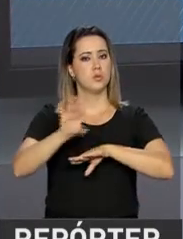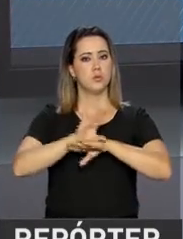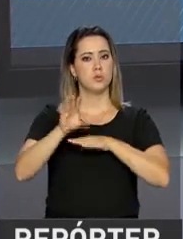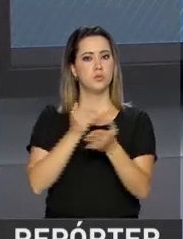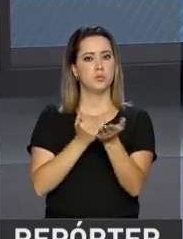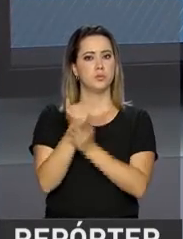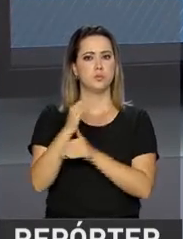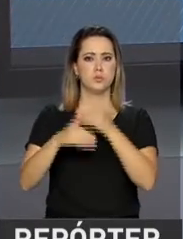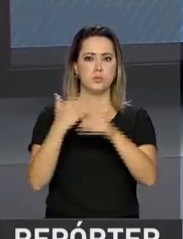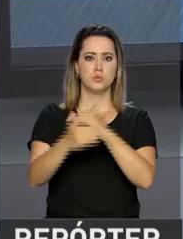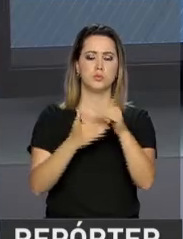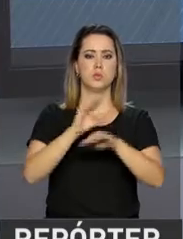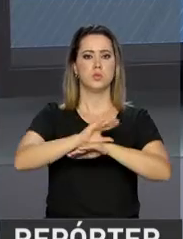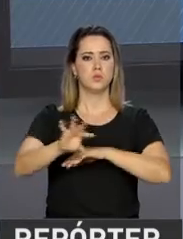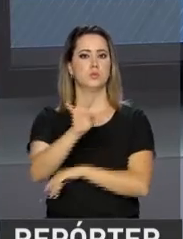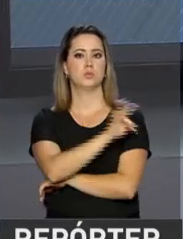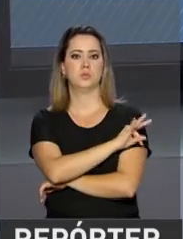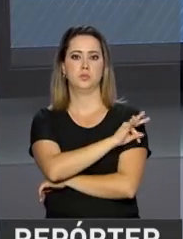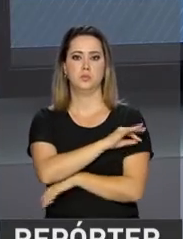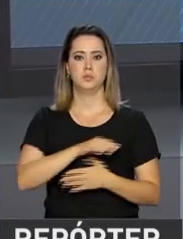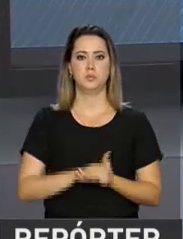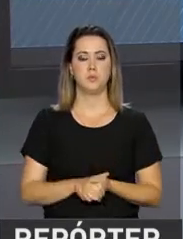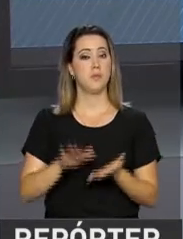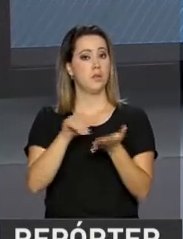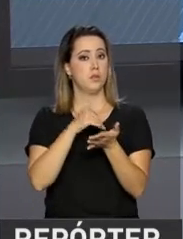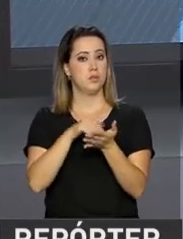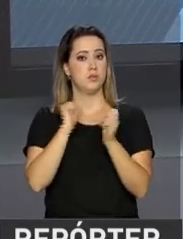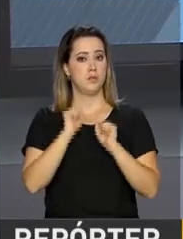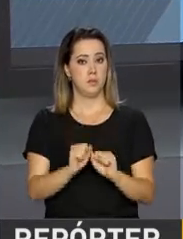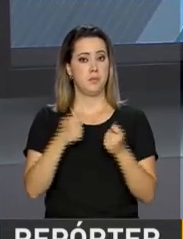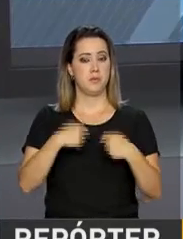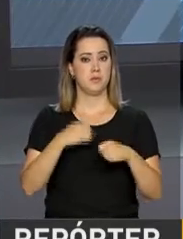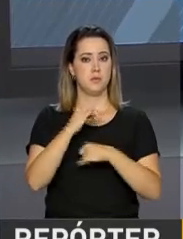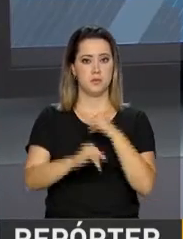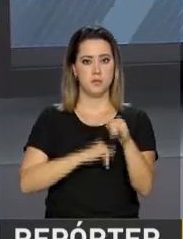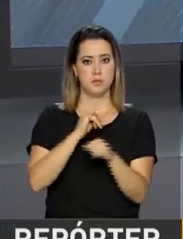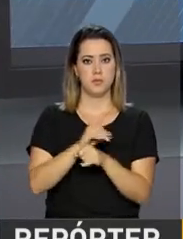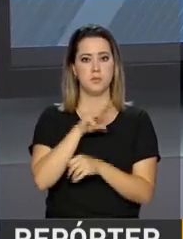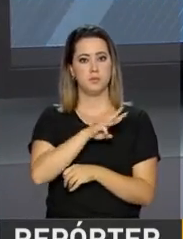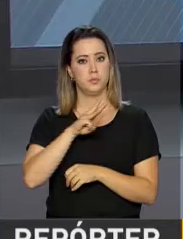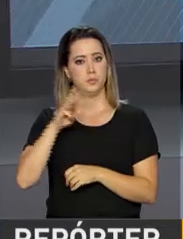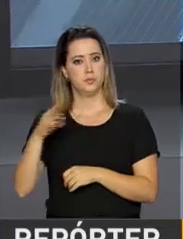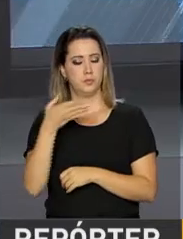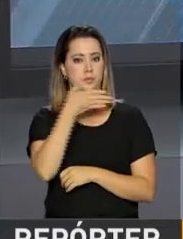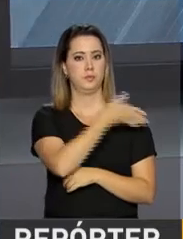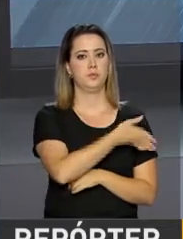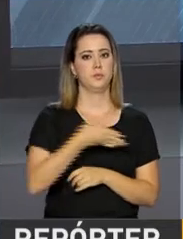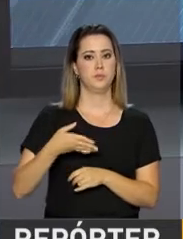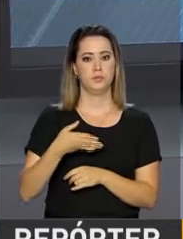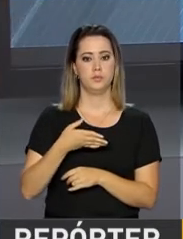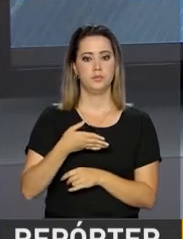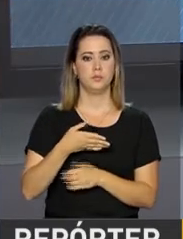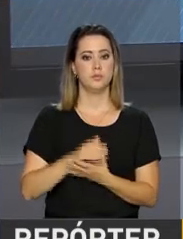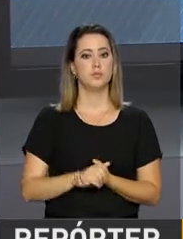inicial e continuada e cursos técnicos as inscrições devem ser feitas pela internet na página do sistema nacional de